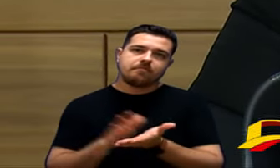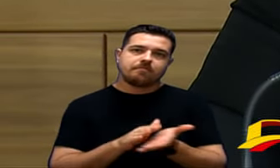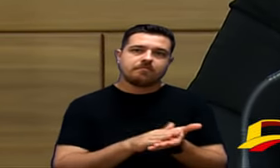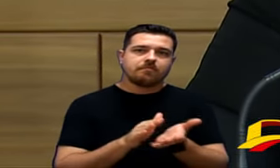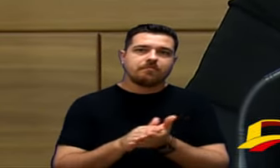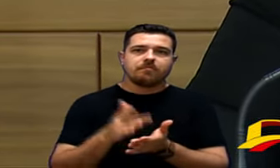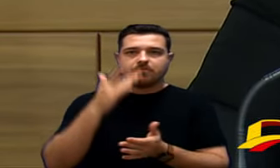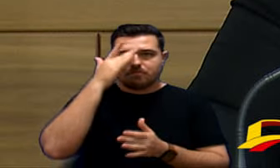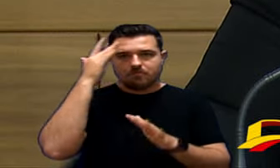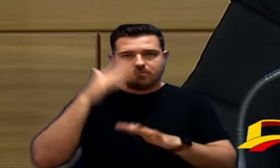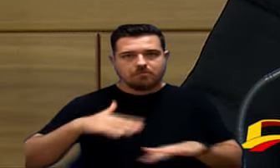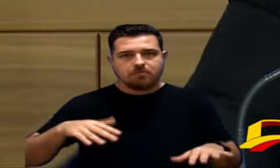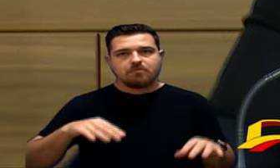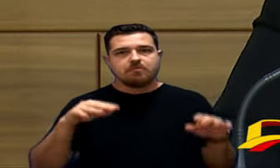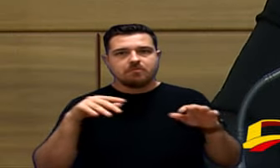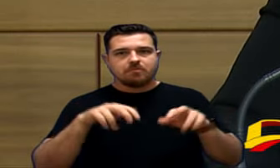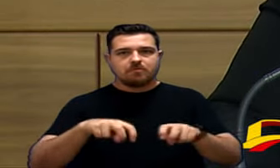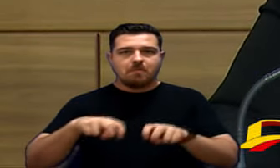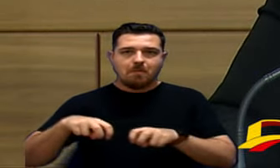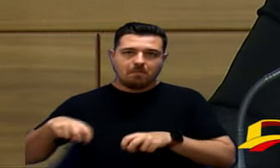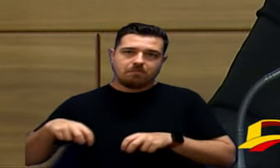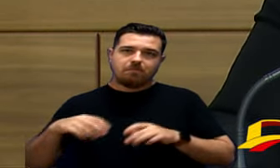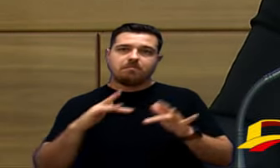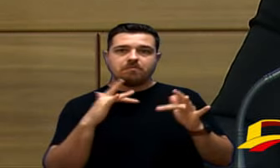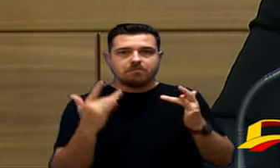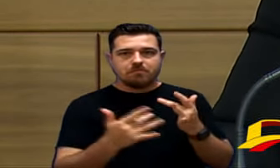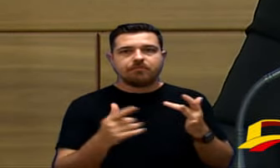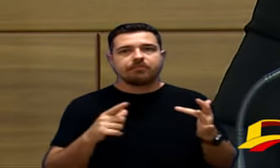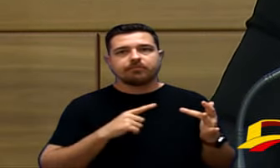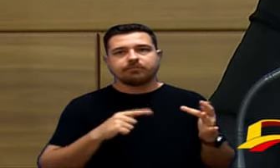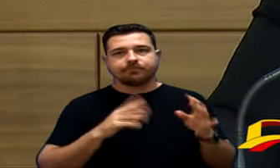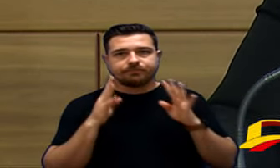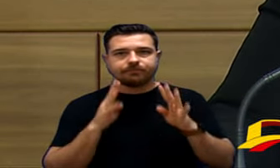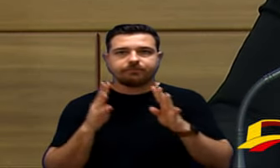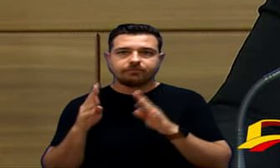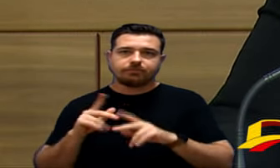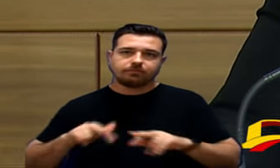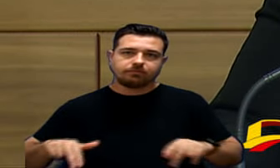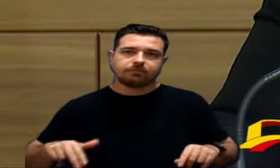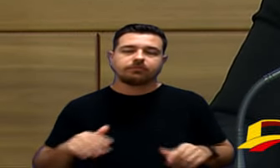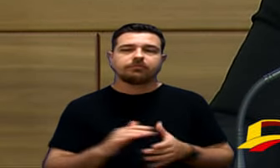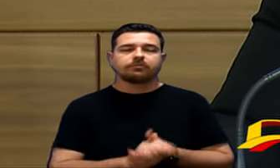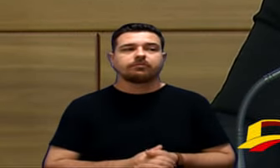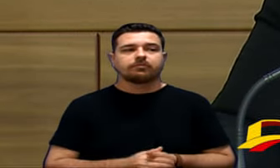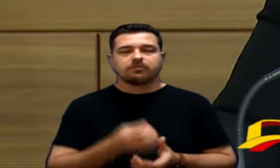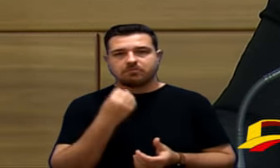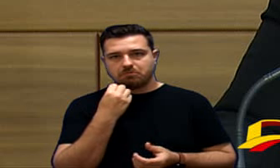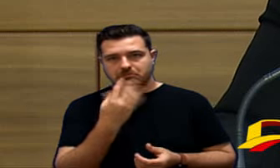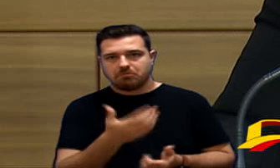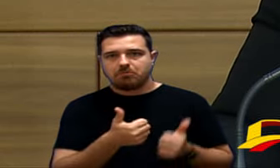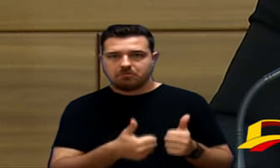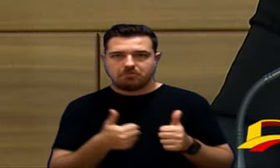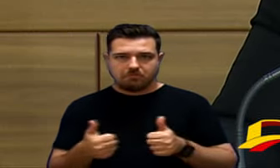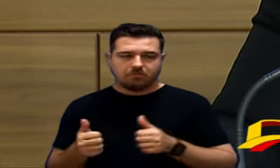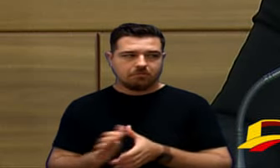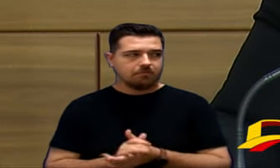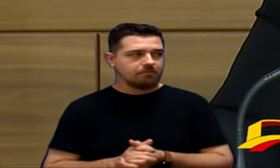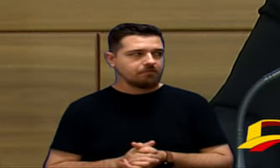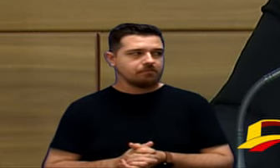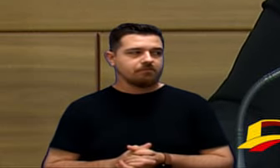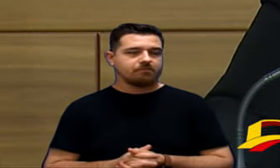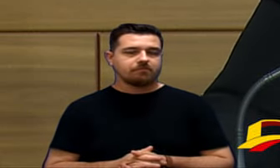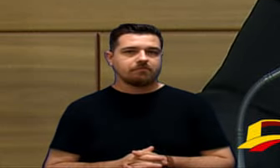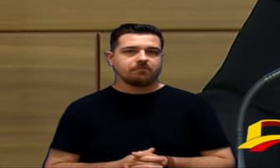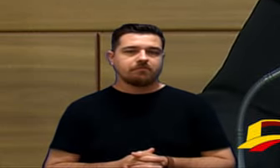sociedade civil a todos aqueles que nos assistem nesse momento na pessoa do nosso amigo Munhoz também aguerrido aí pelas causas